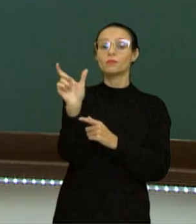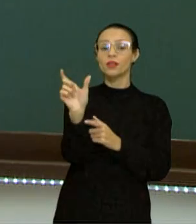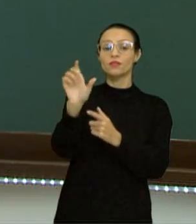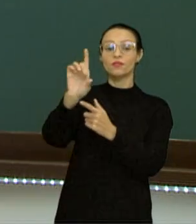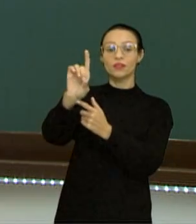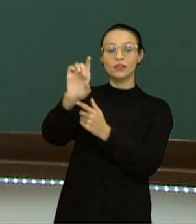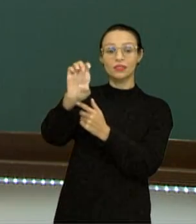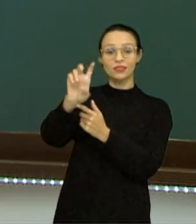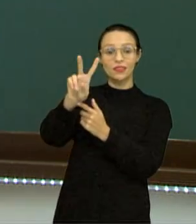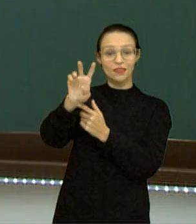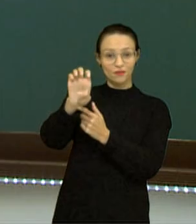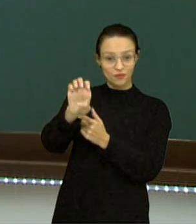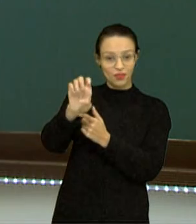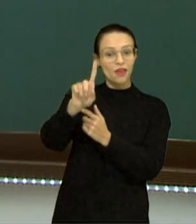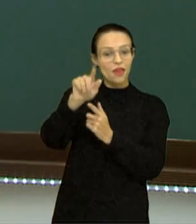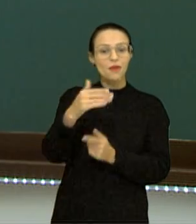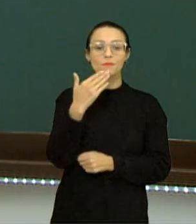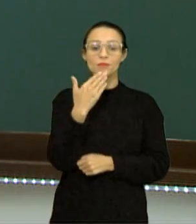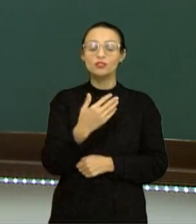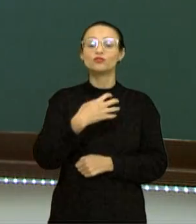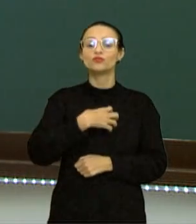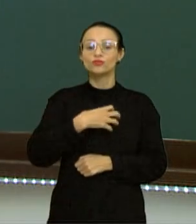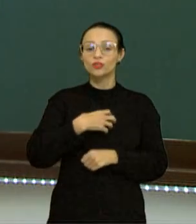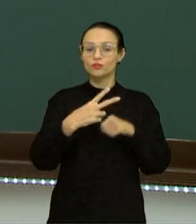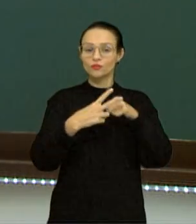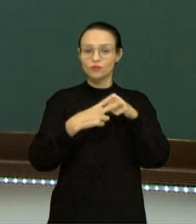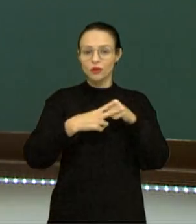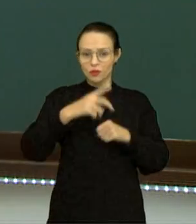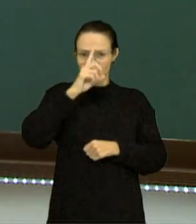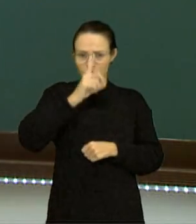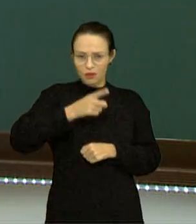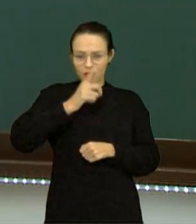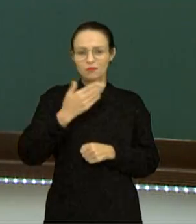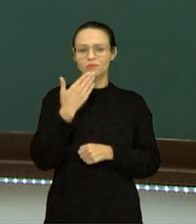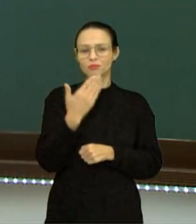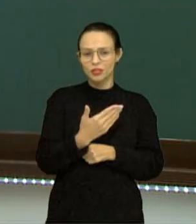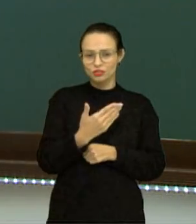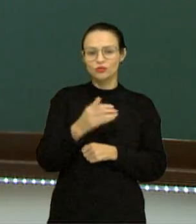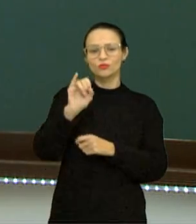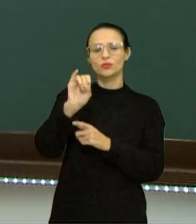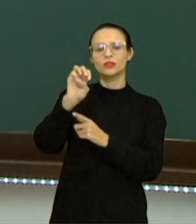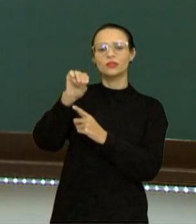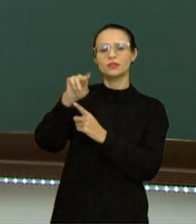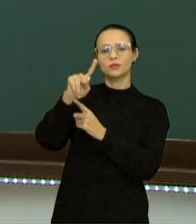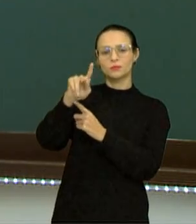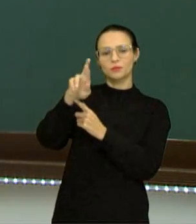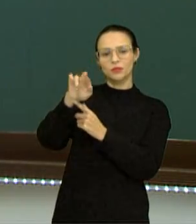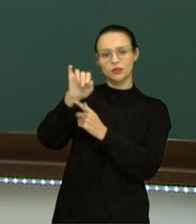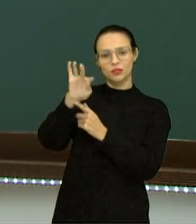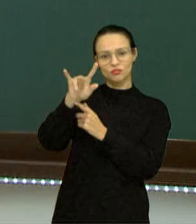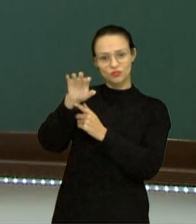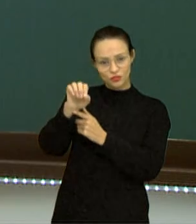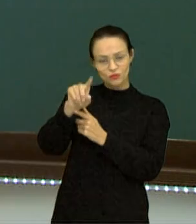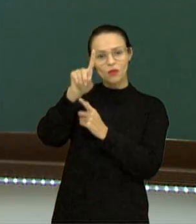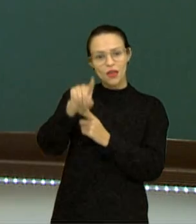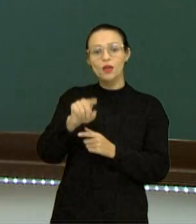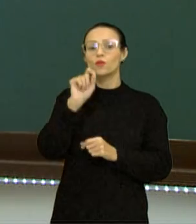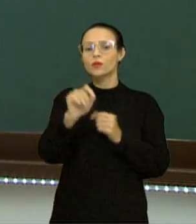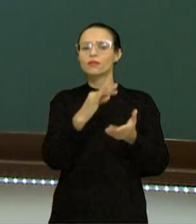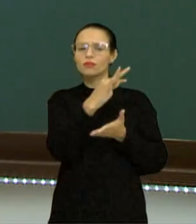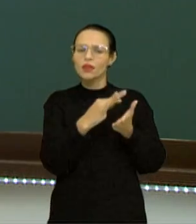deve-se, fazendo esse pedido, um modo imperativo que sim, encontramos em textos que têm esse poder de